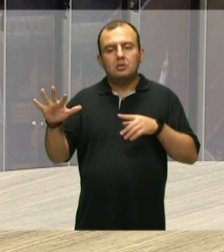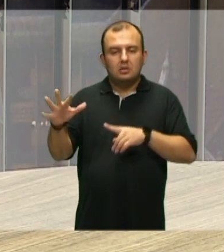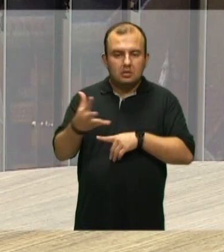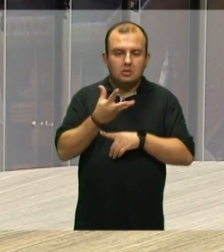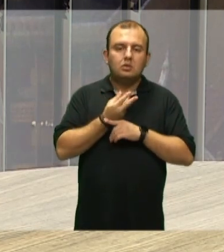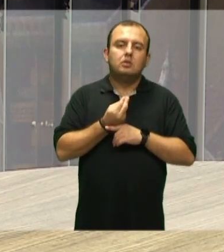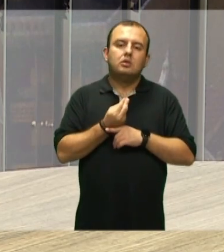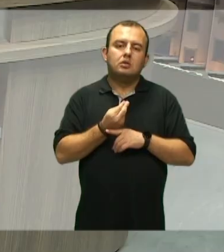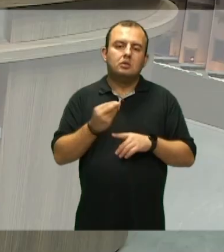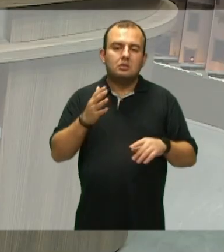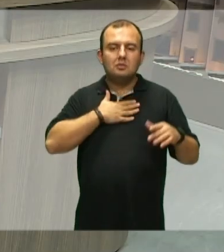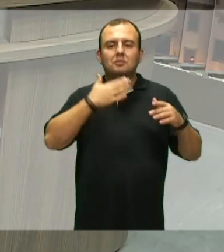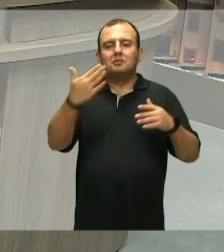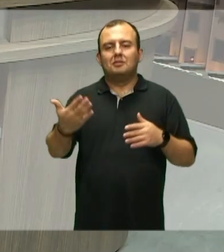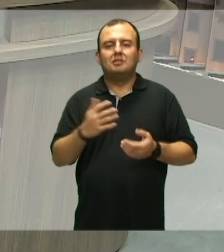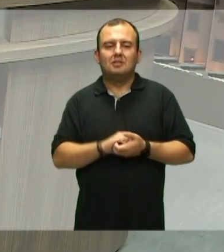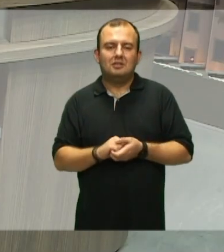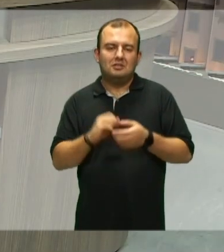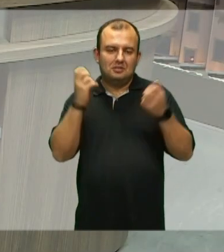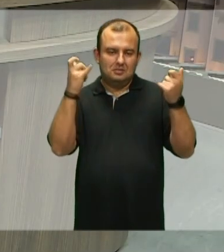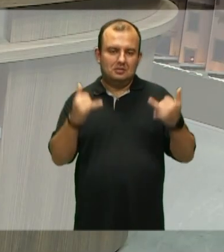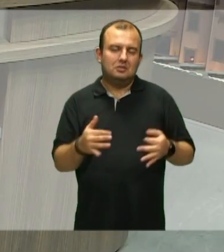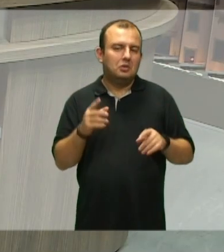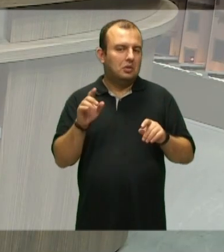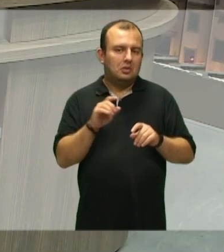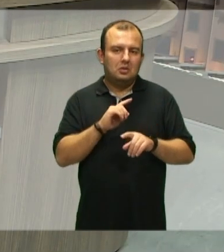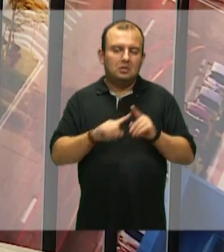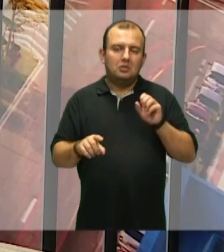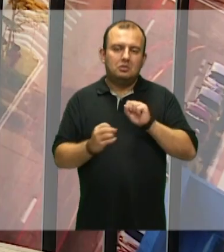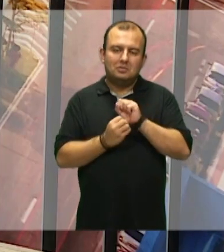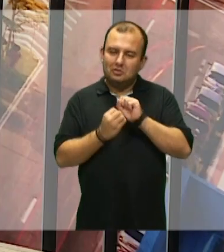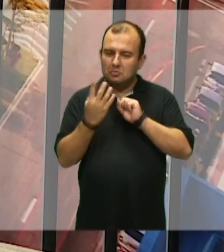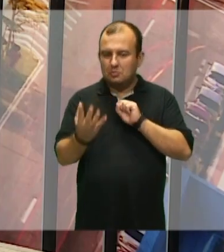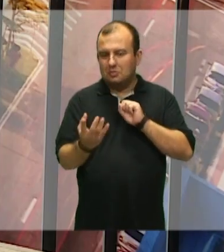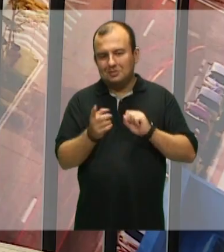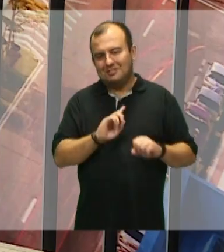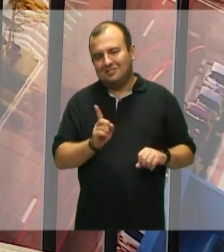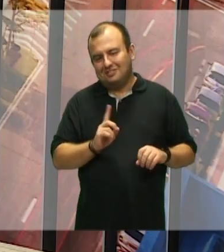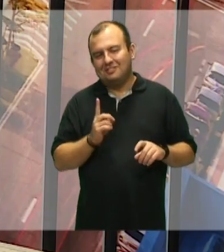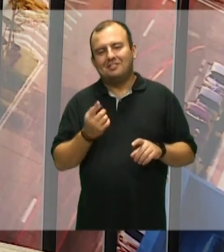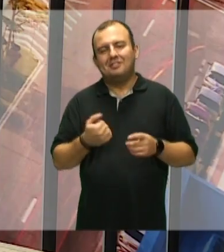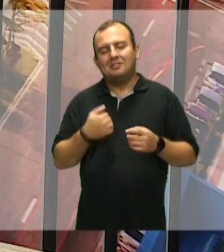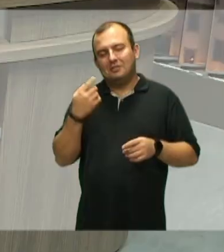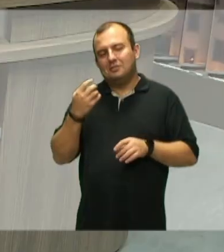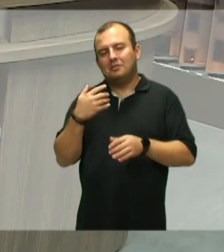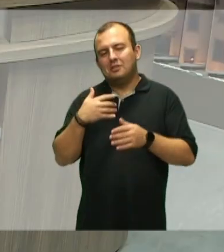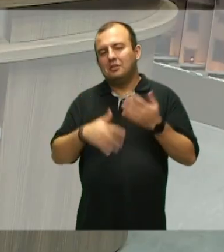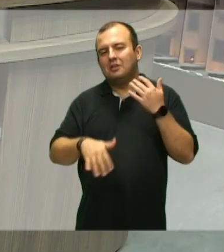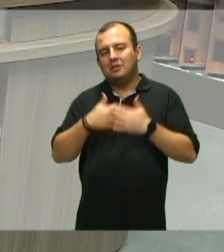que daí realmente é uma surpresinha, assim, aí eu não posso contar. Porque senão a gente pode estragar também